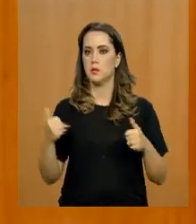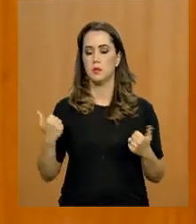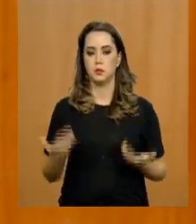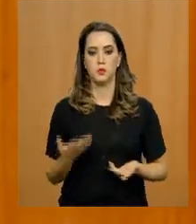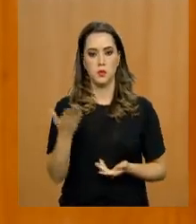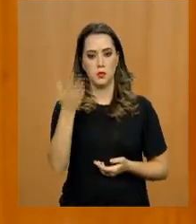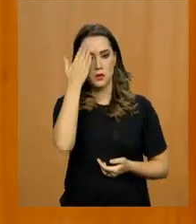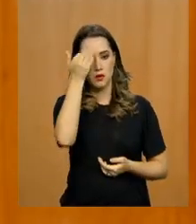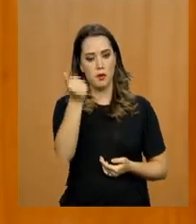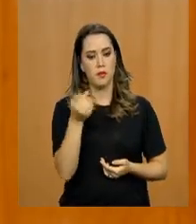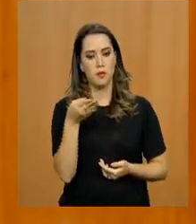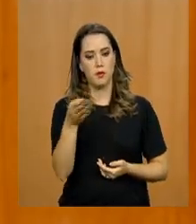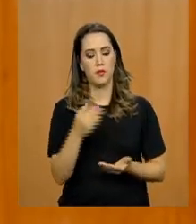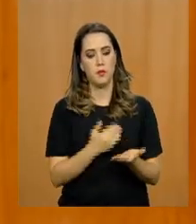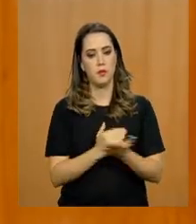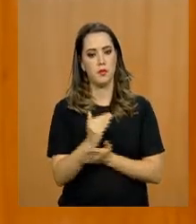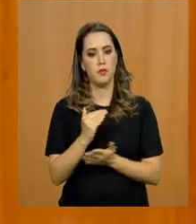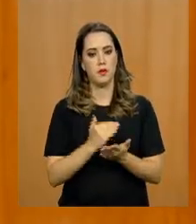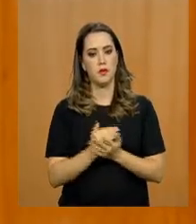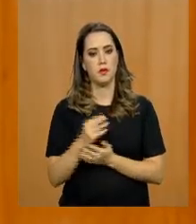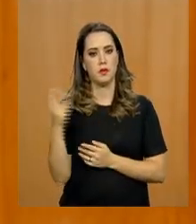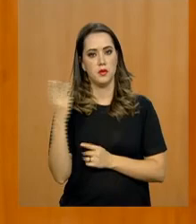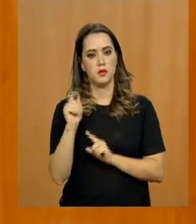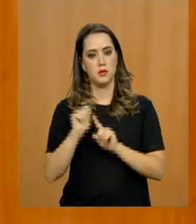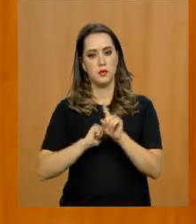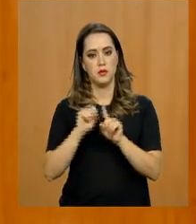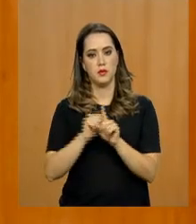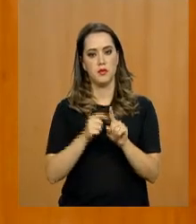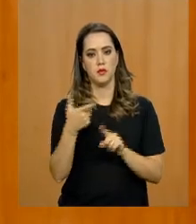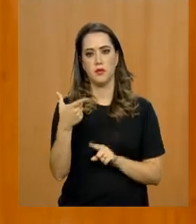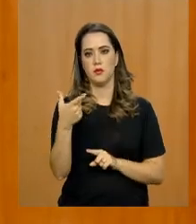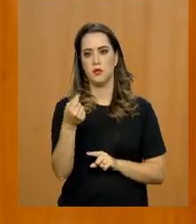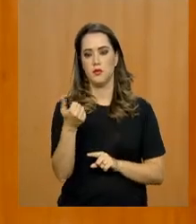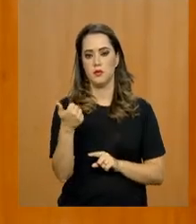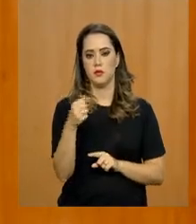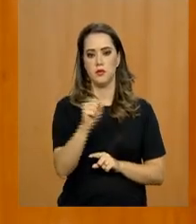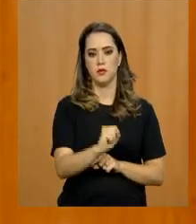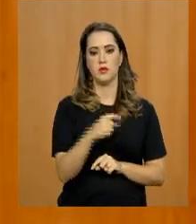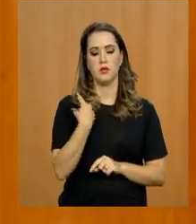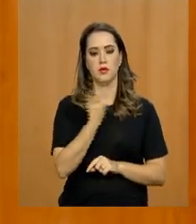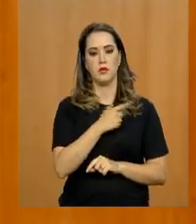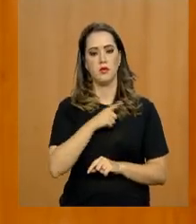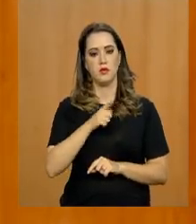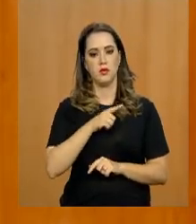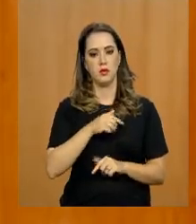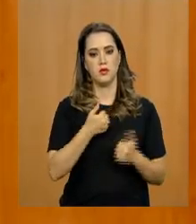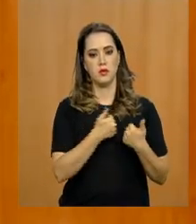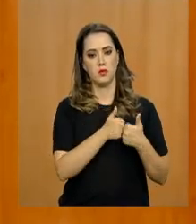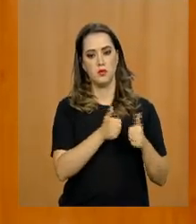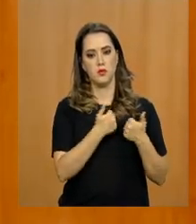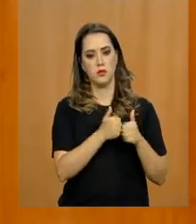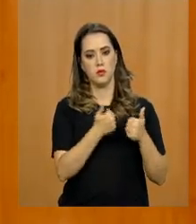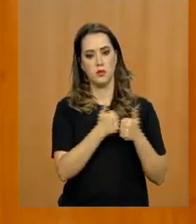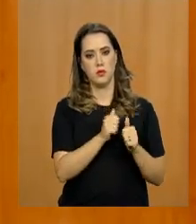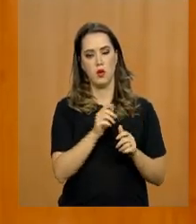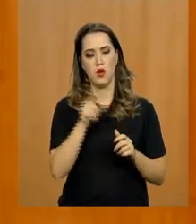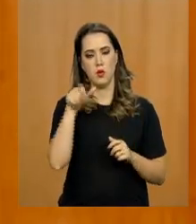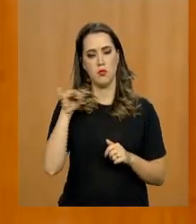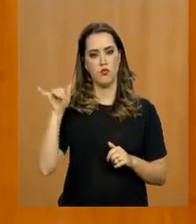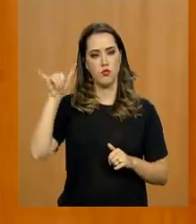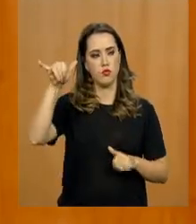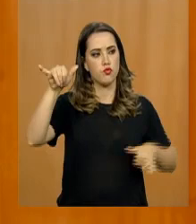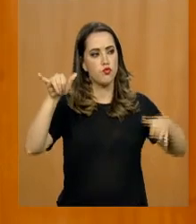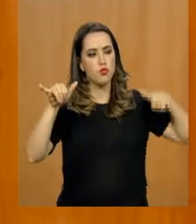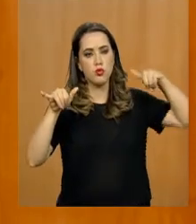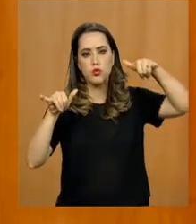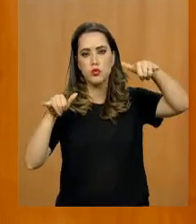idéia nos primeiros 30 primeiro trimestre de 2008 nós tivemos de transporte de usuários de avião no brasil